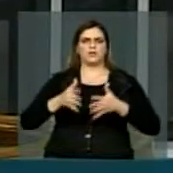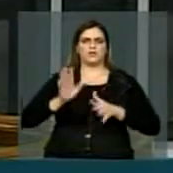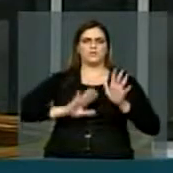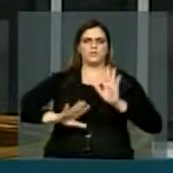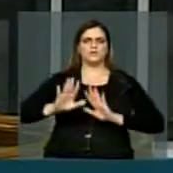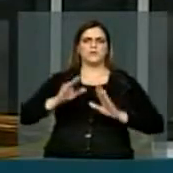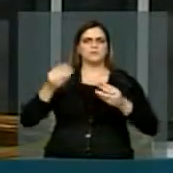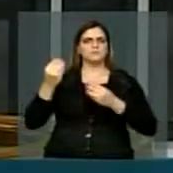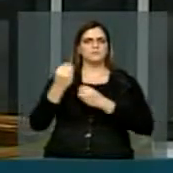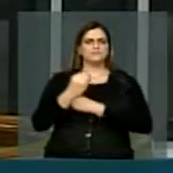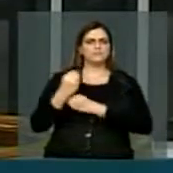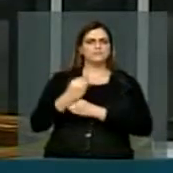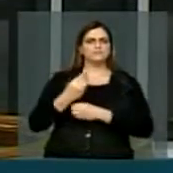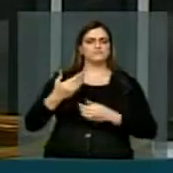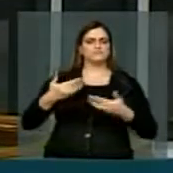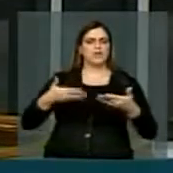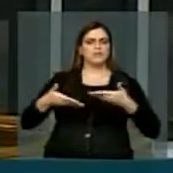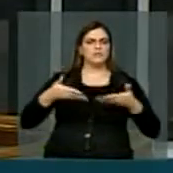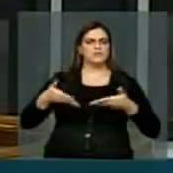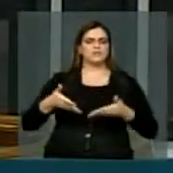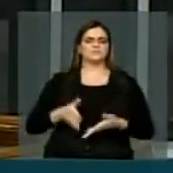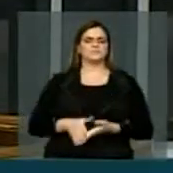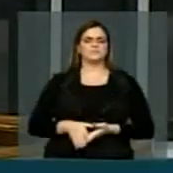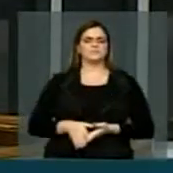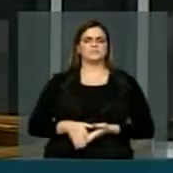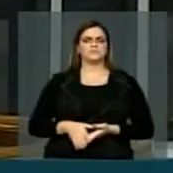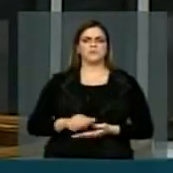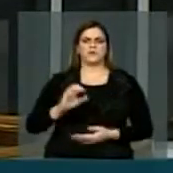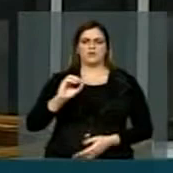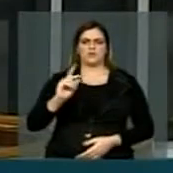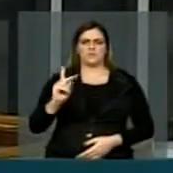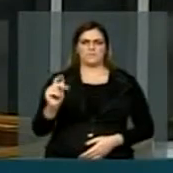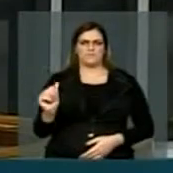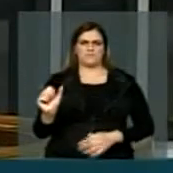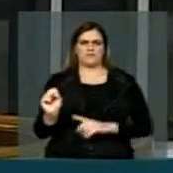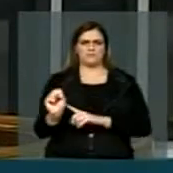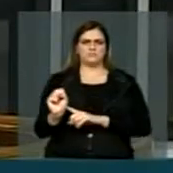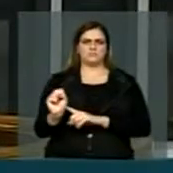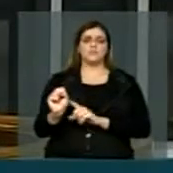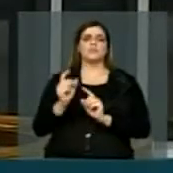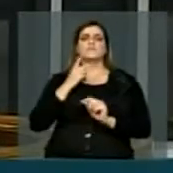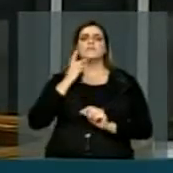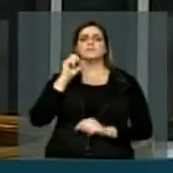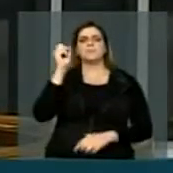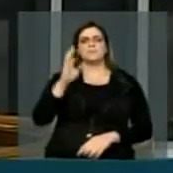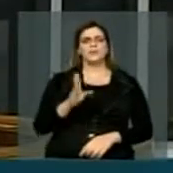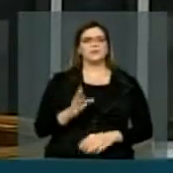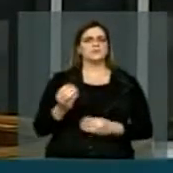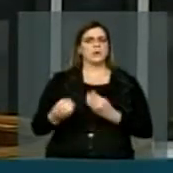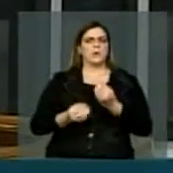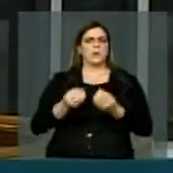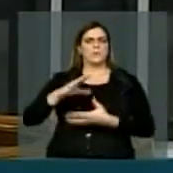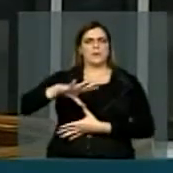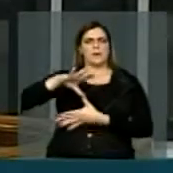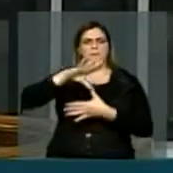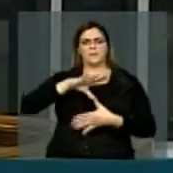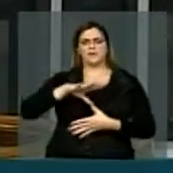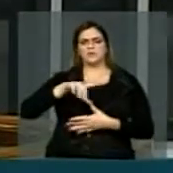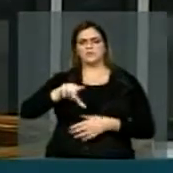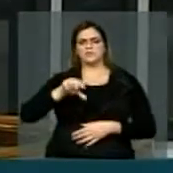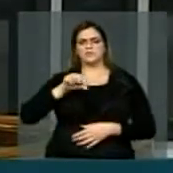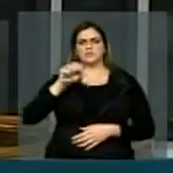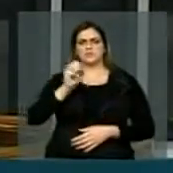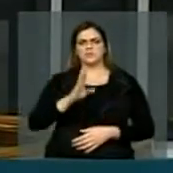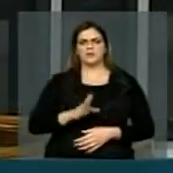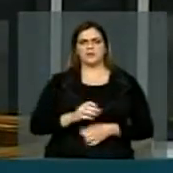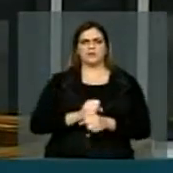saúde. No Brasil, segundo publicações da OPAS, Situação da Saúde nas Américas, indicadores básicos,